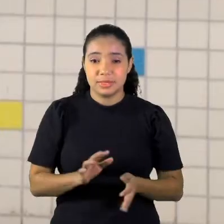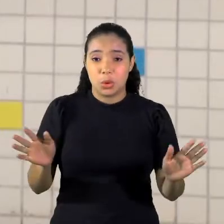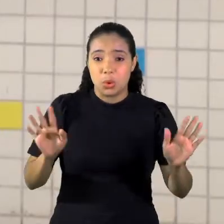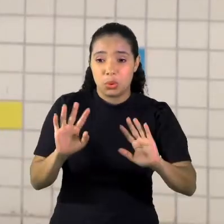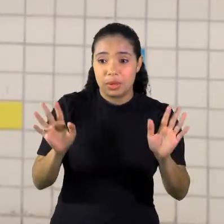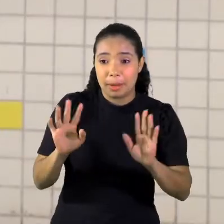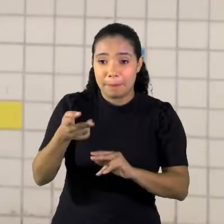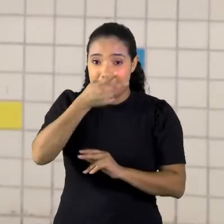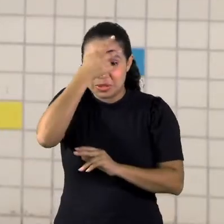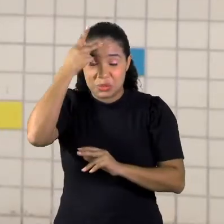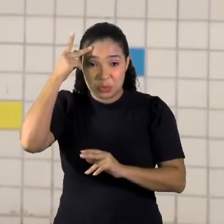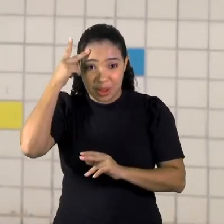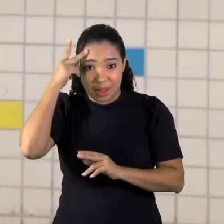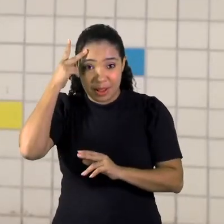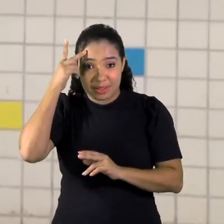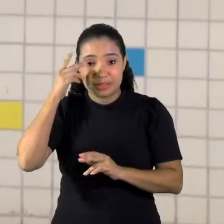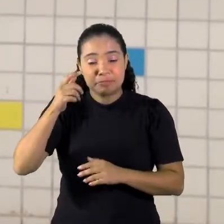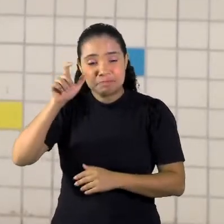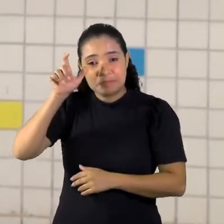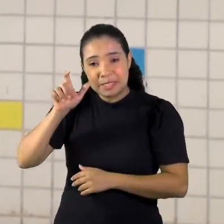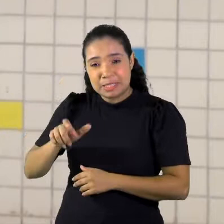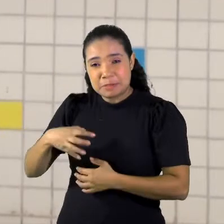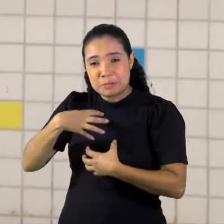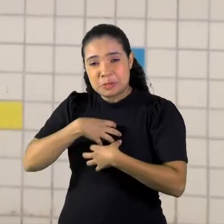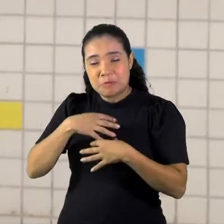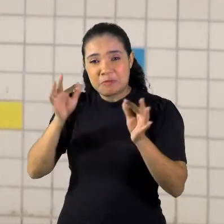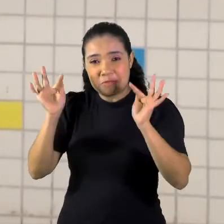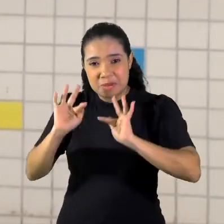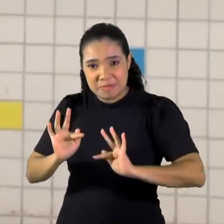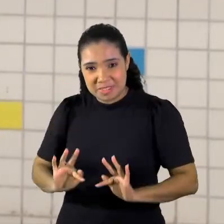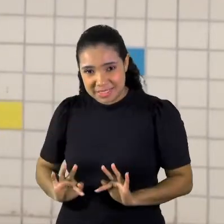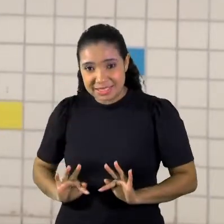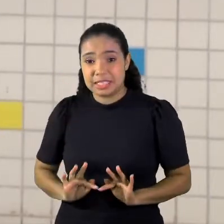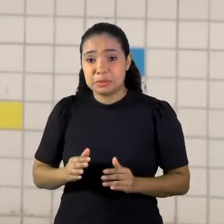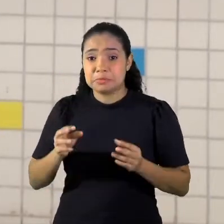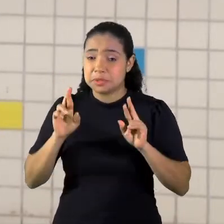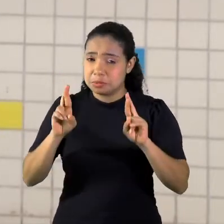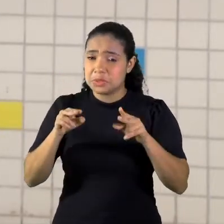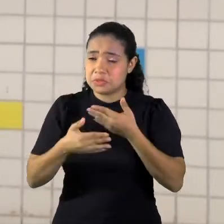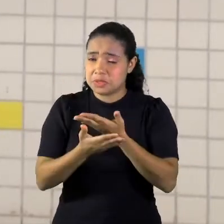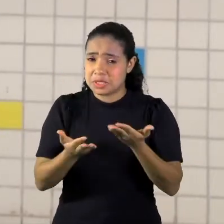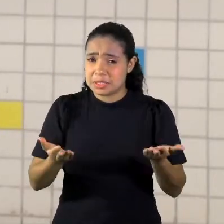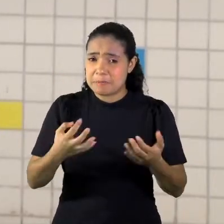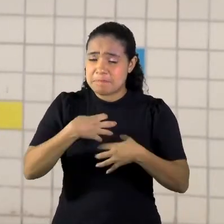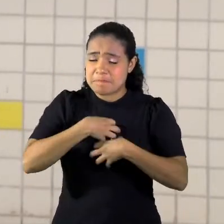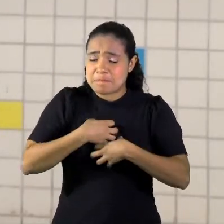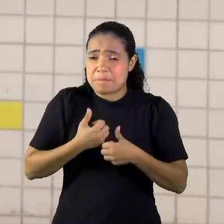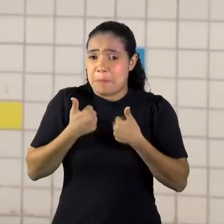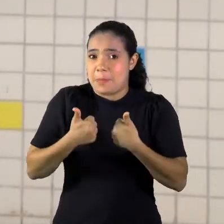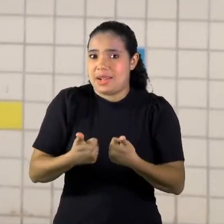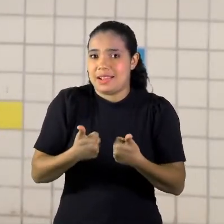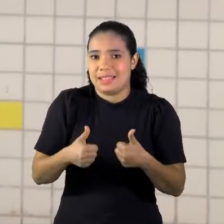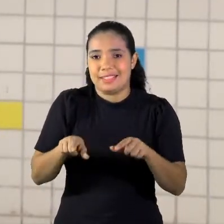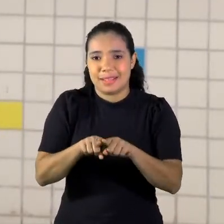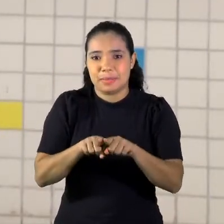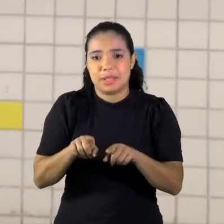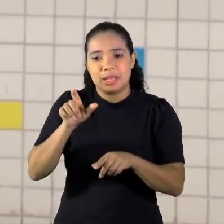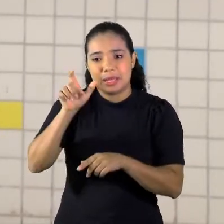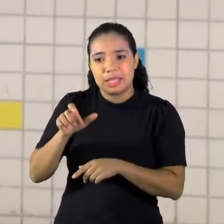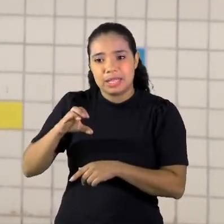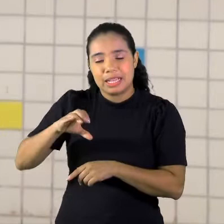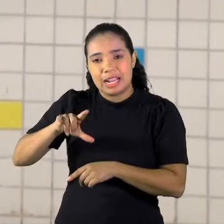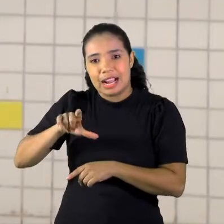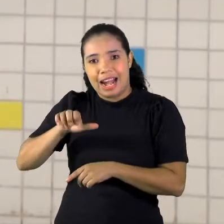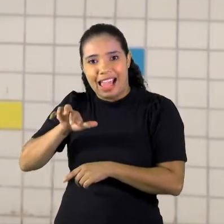Olá pessoal, eu estou muito bem, espero que vocês estejam bem também. Meu nome é Cláudio,